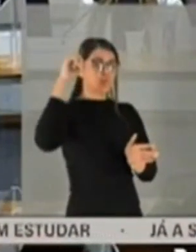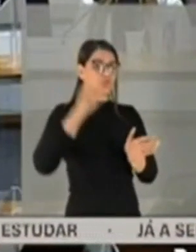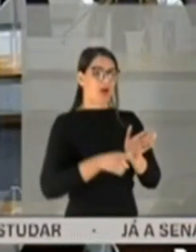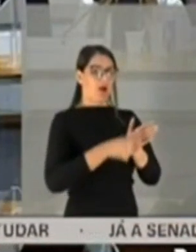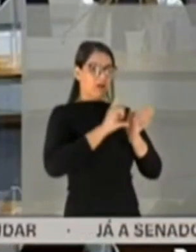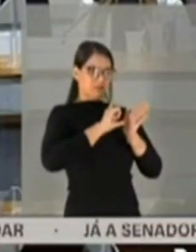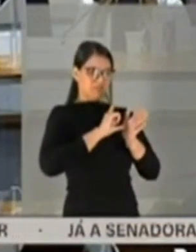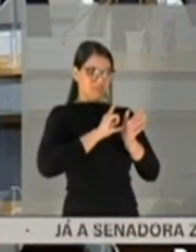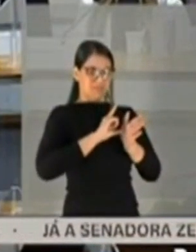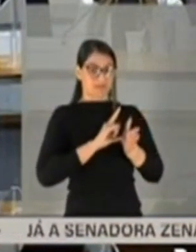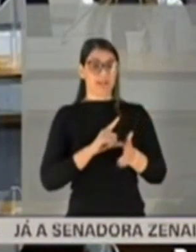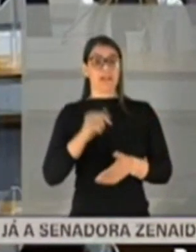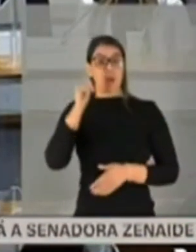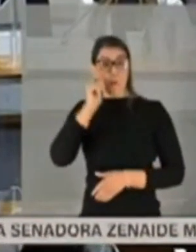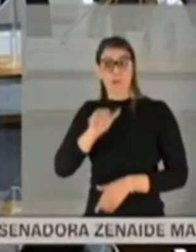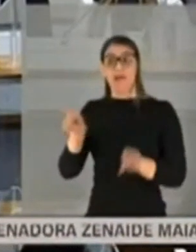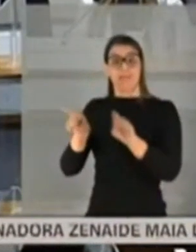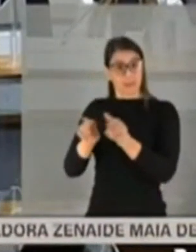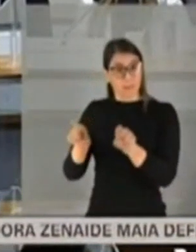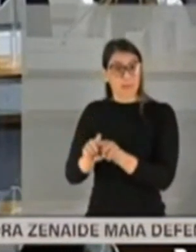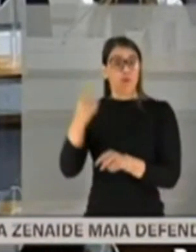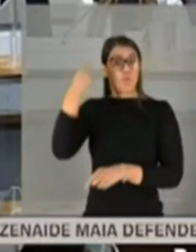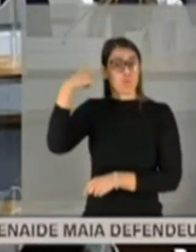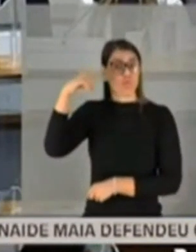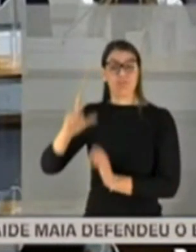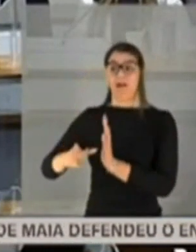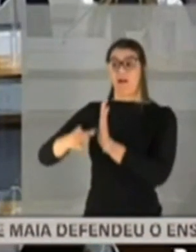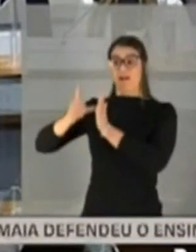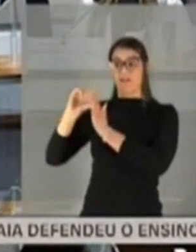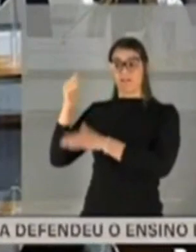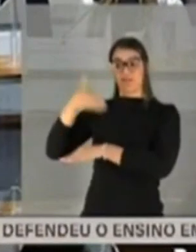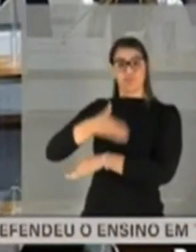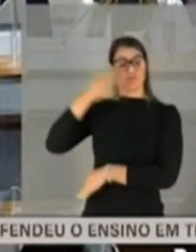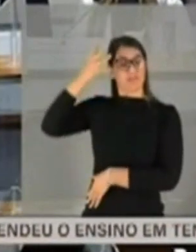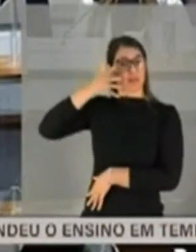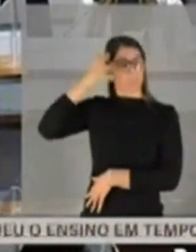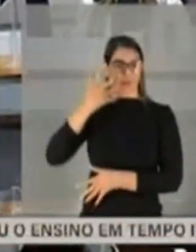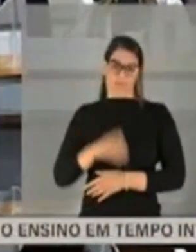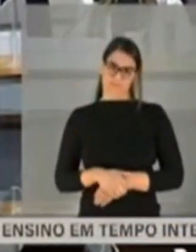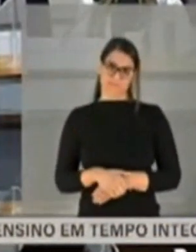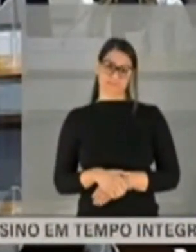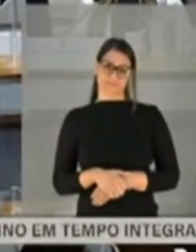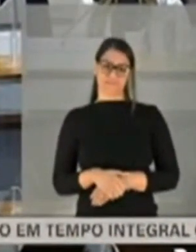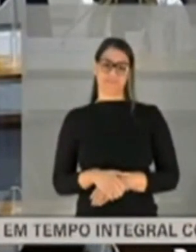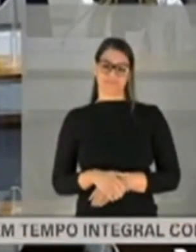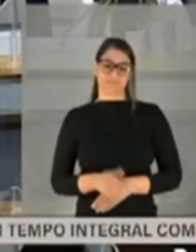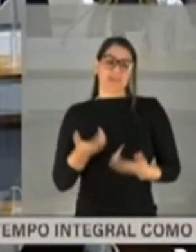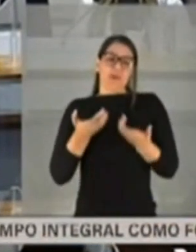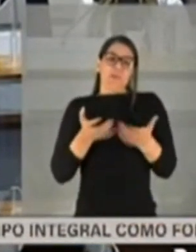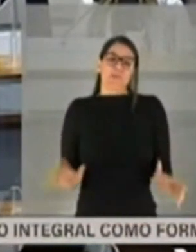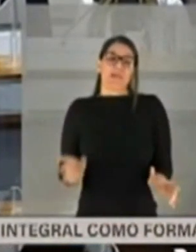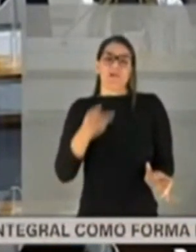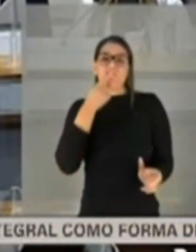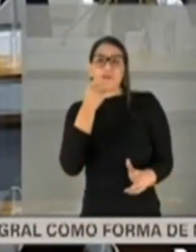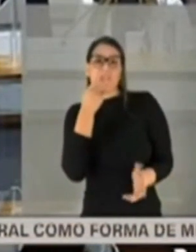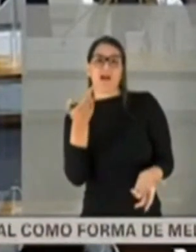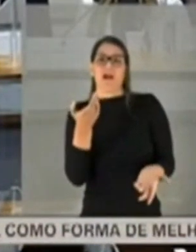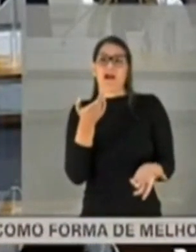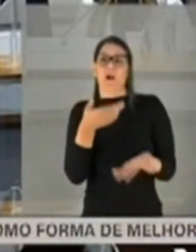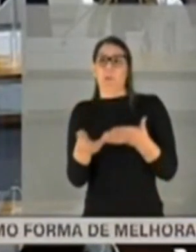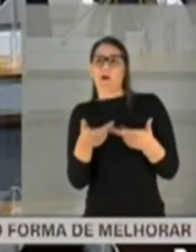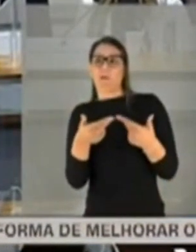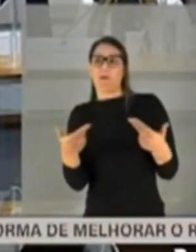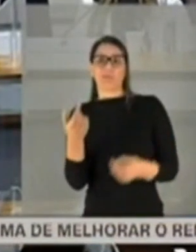Inexplicavelmente, a nossa depoente de hoje também é ouvida um dia antes de vir depor. Não quero eu aqui fazer qualquer tipo